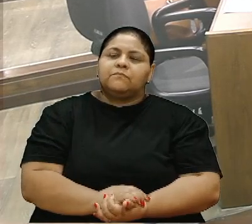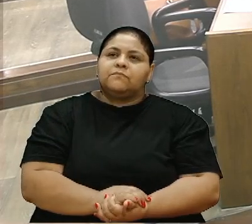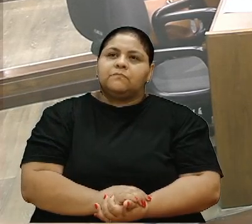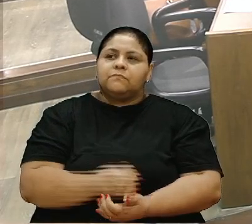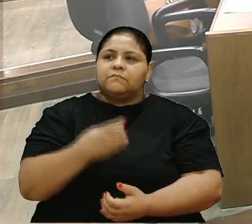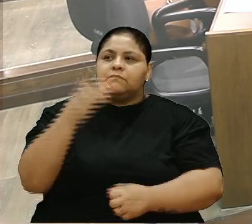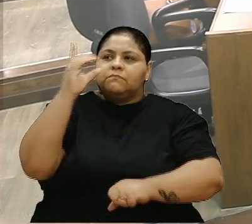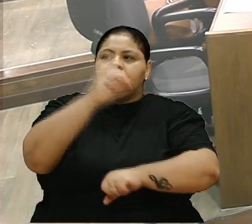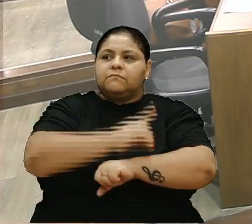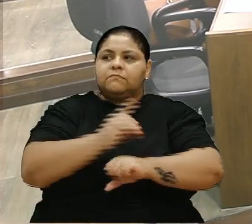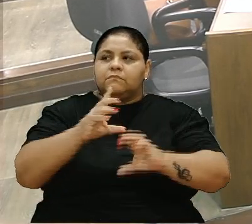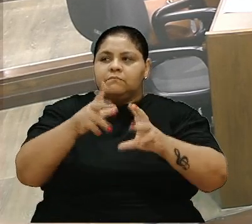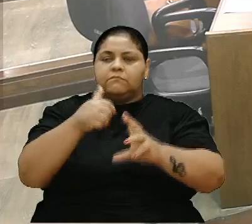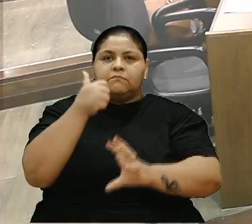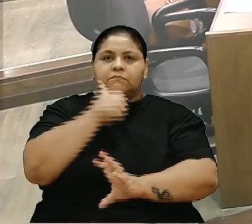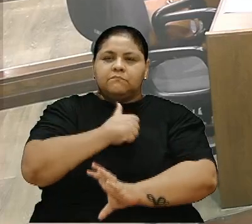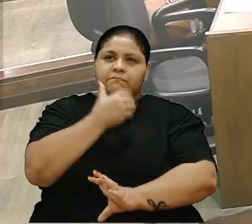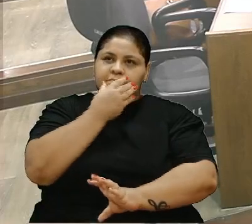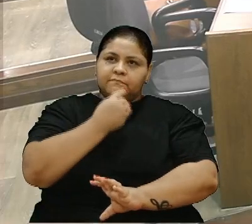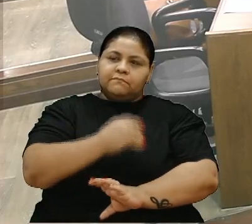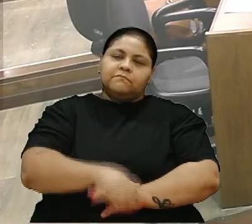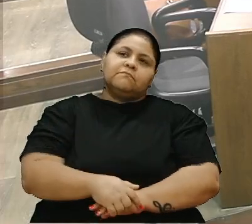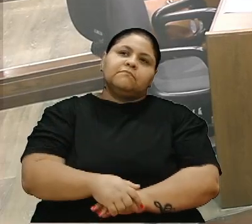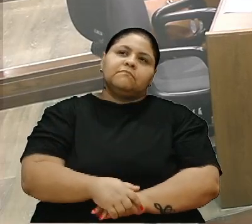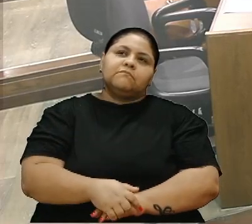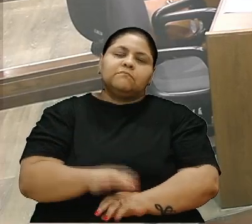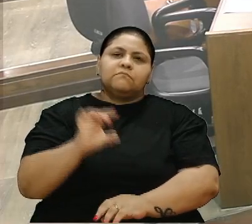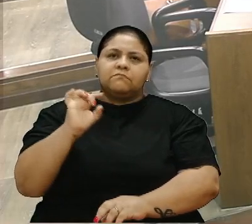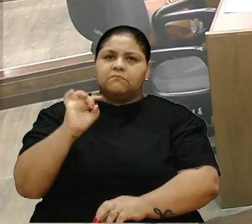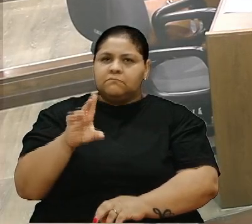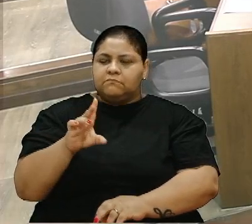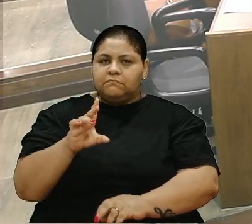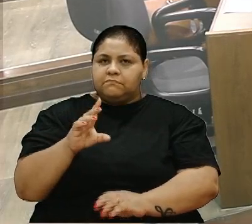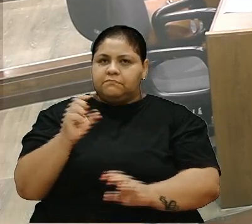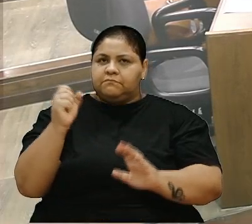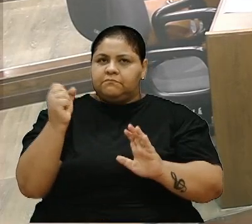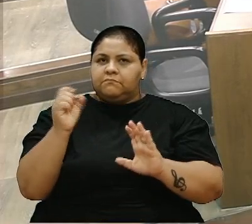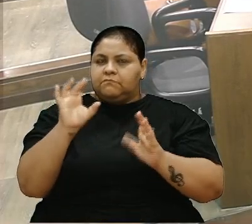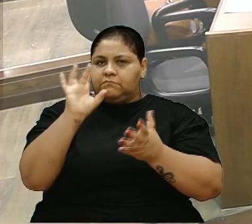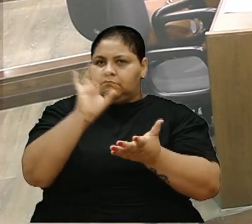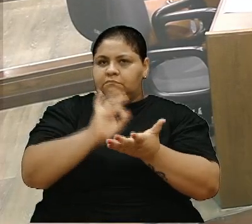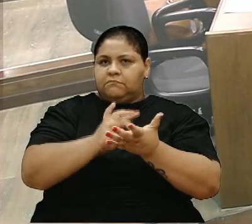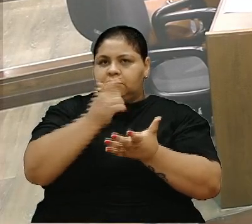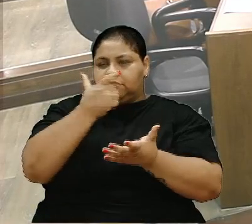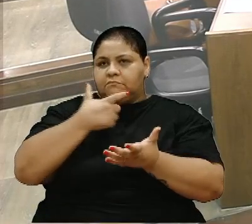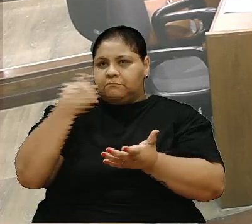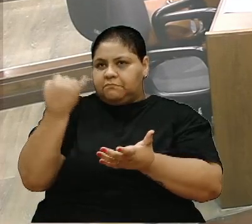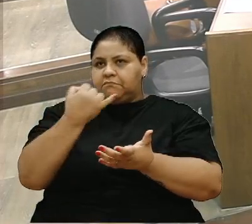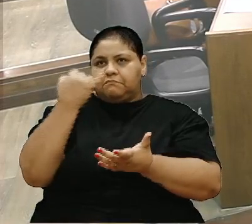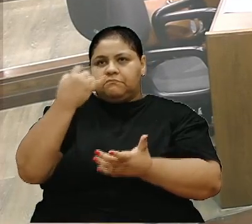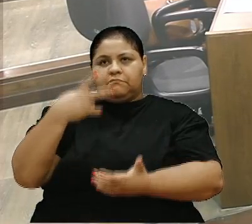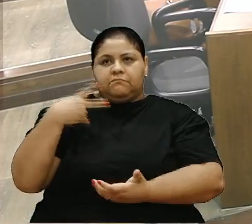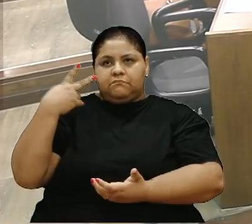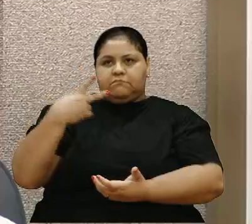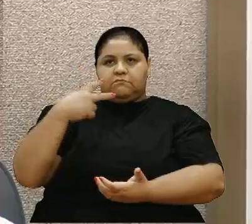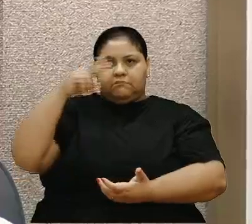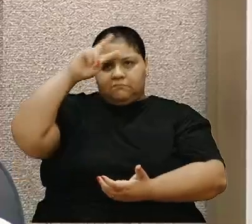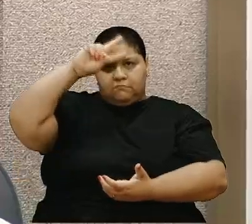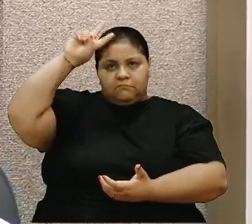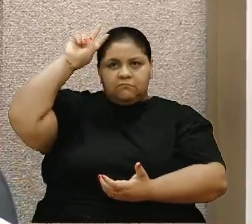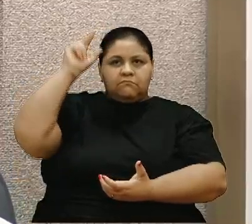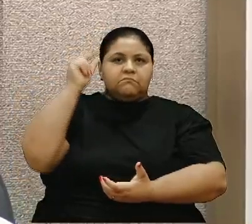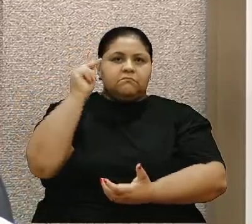Bom dia a todos e a todas. Apenas um registro, acho muito importante, vereador Edson, vereador